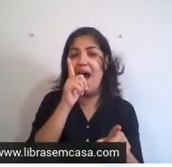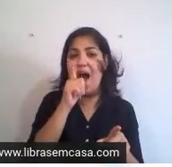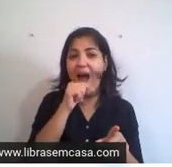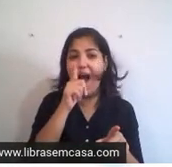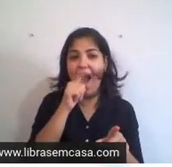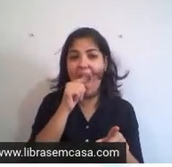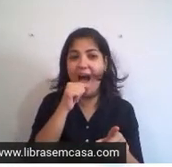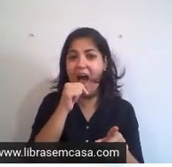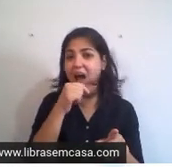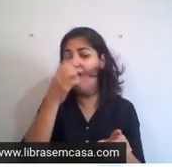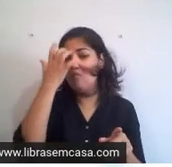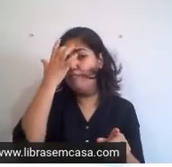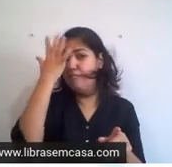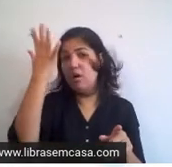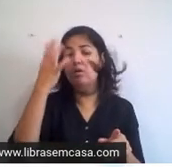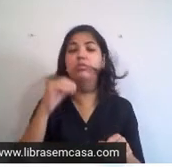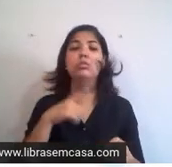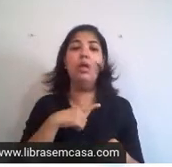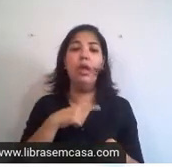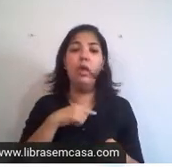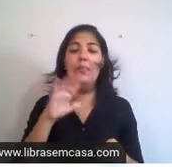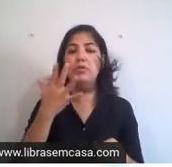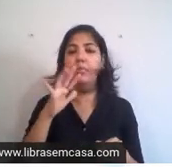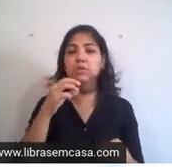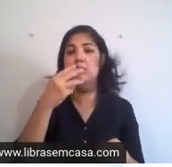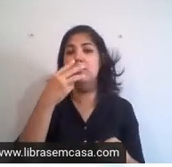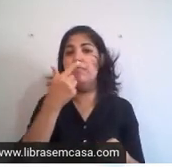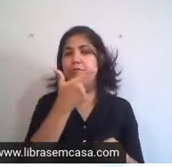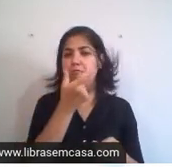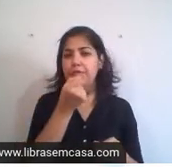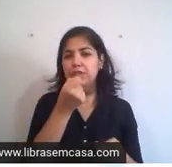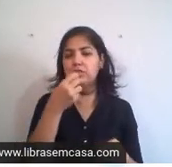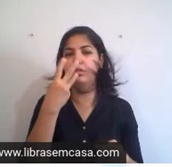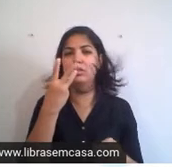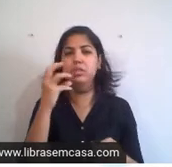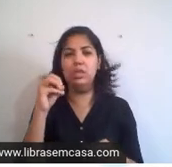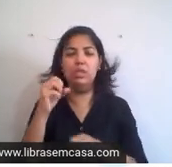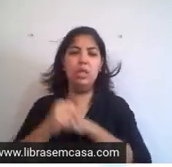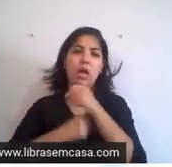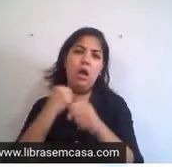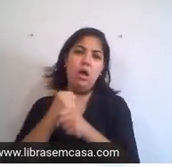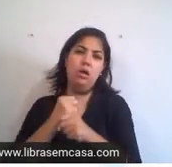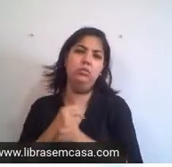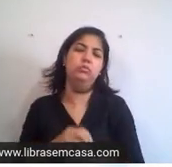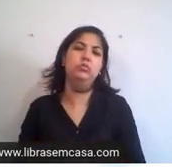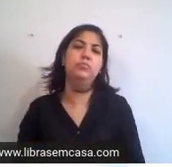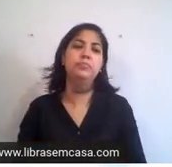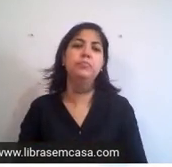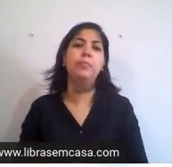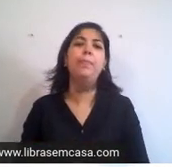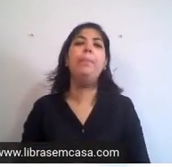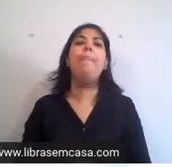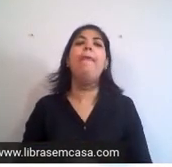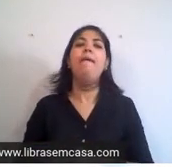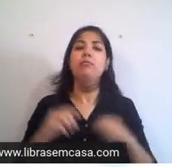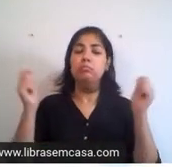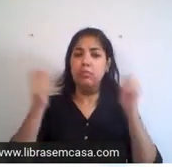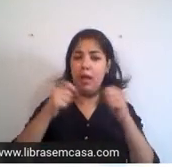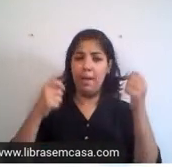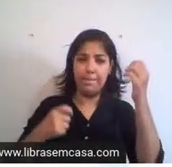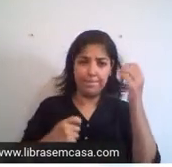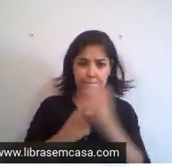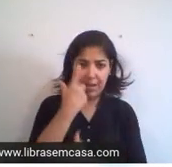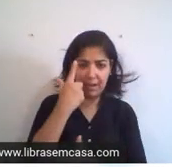já existe há mais de 20, 30 anos. E isso hoje se paga com investimentos da ordem de 5 a 7 anos, dependendo da